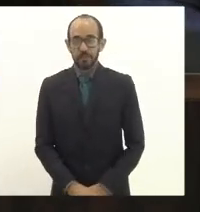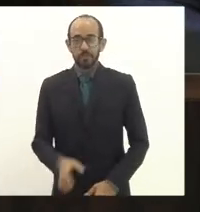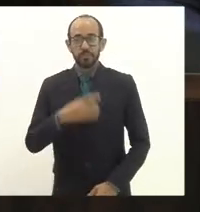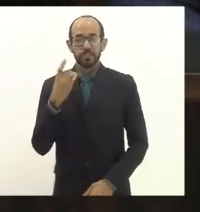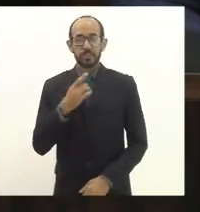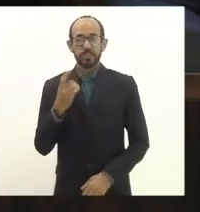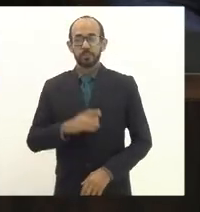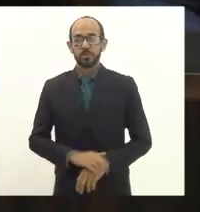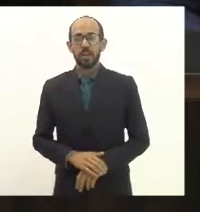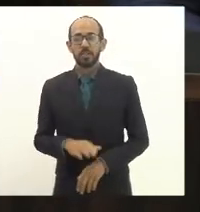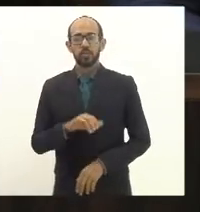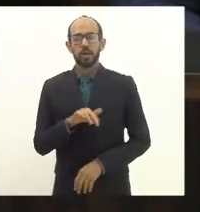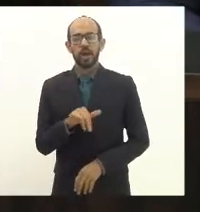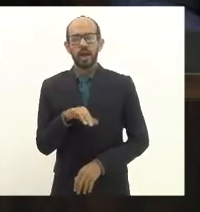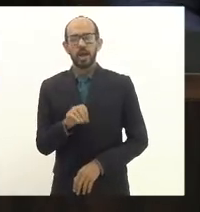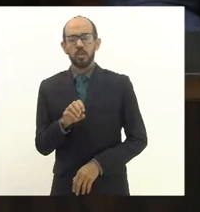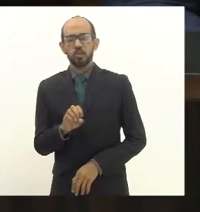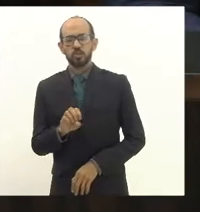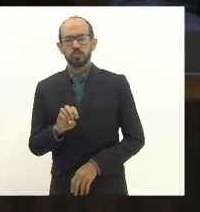Deputado Carlos Mink.